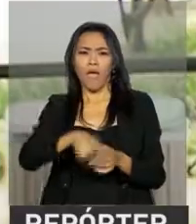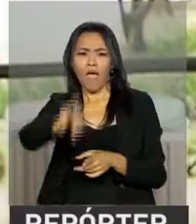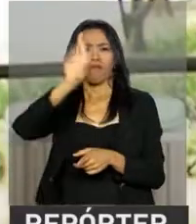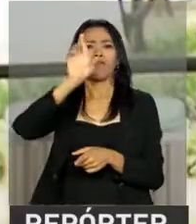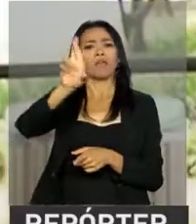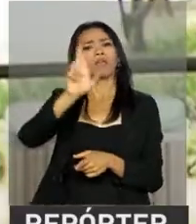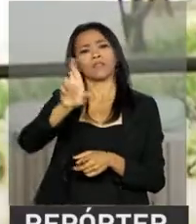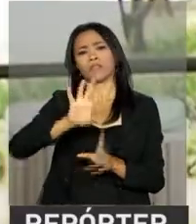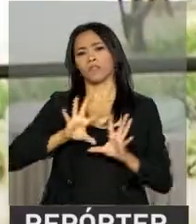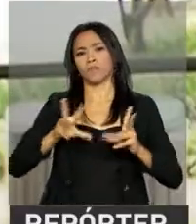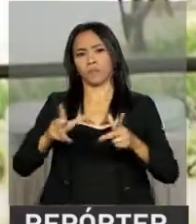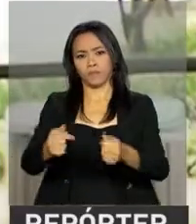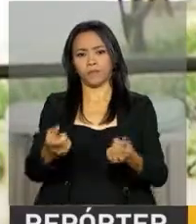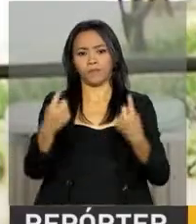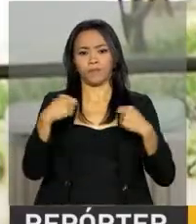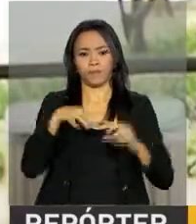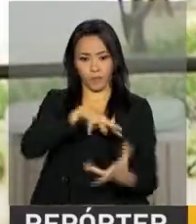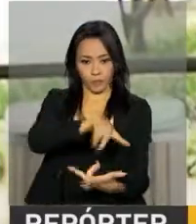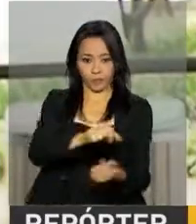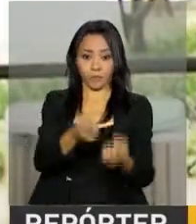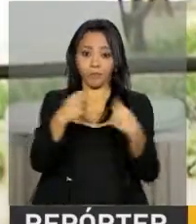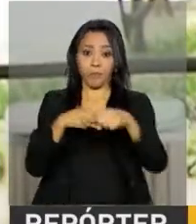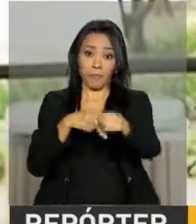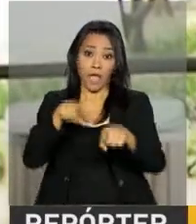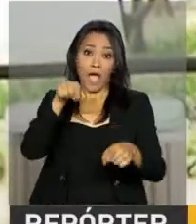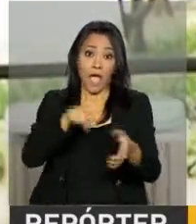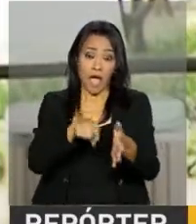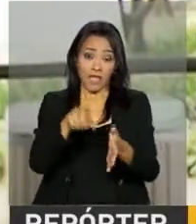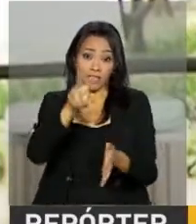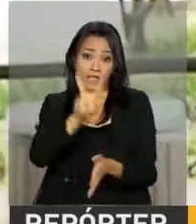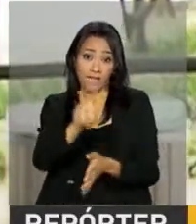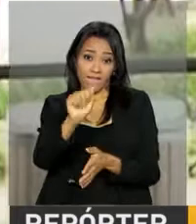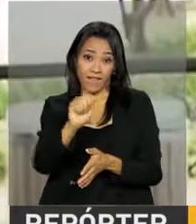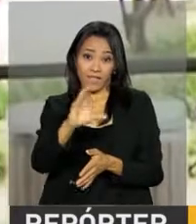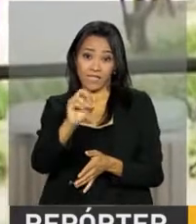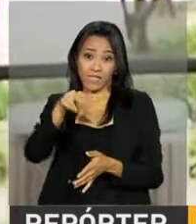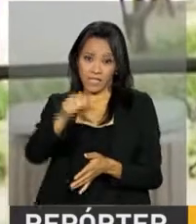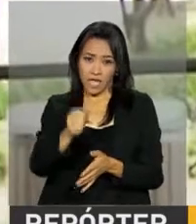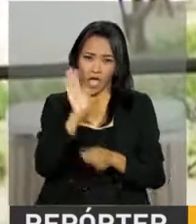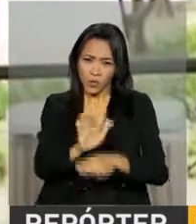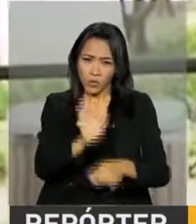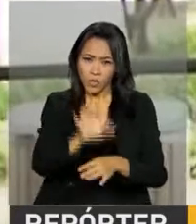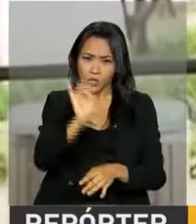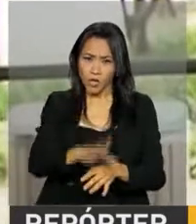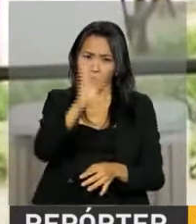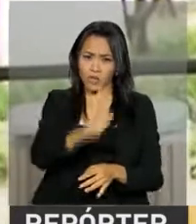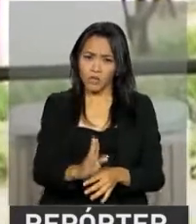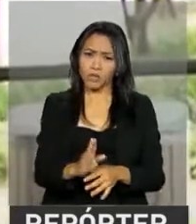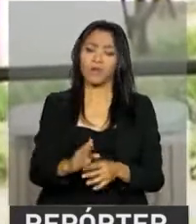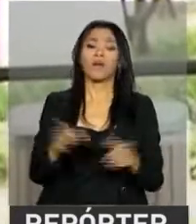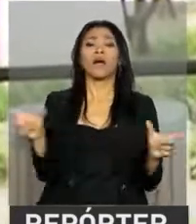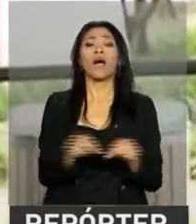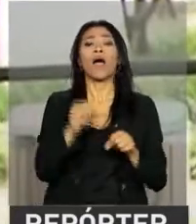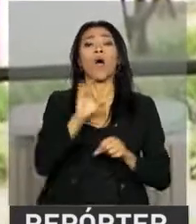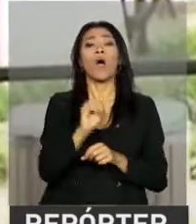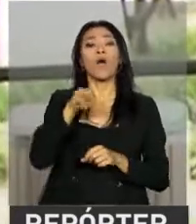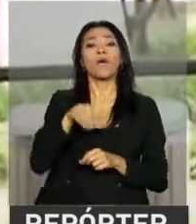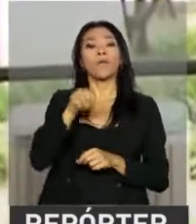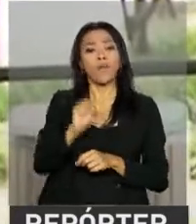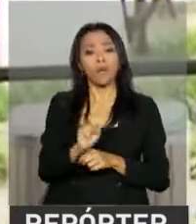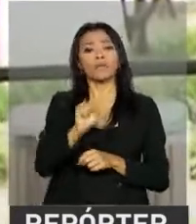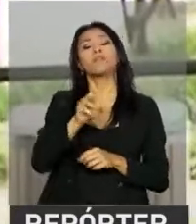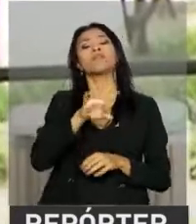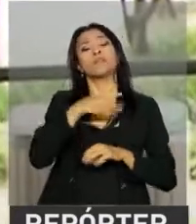as pesquisas de vacinas realizadas no butantã não ajuda só os brasileiros a organização mundial de saúde têm pedido a ajuda do instituto